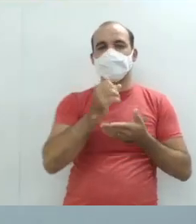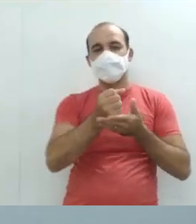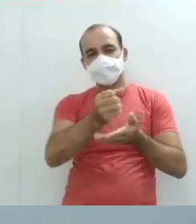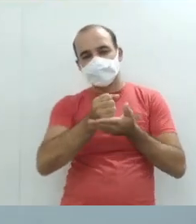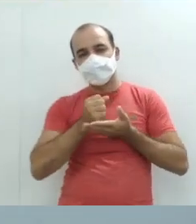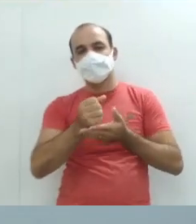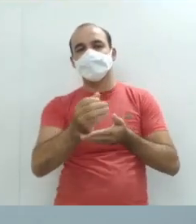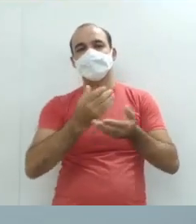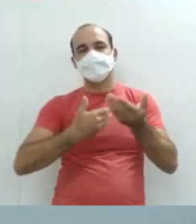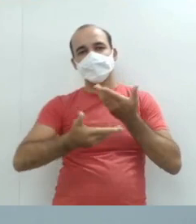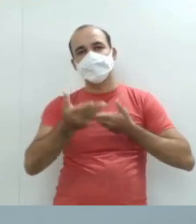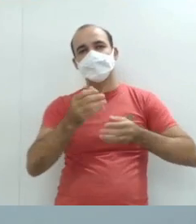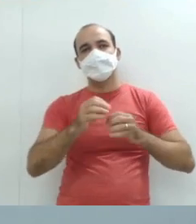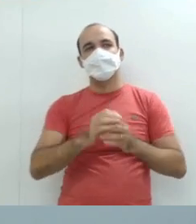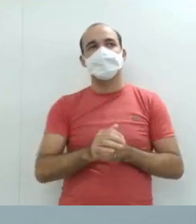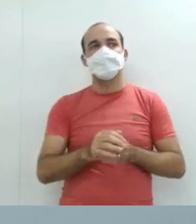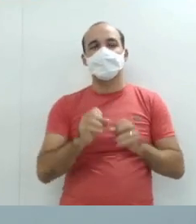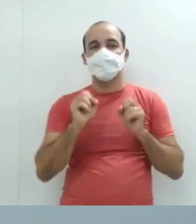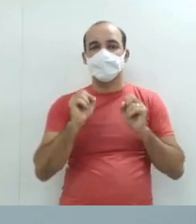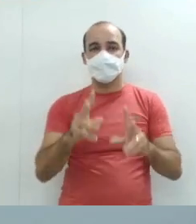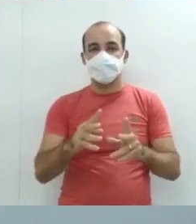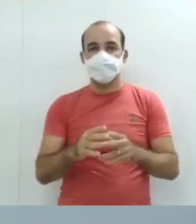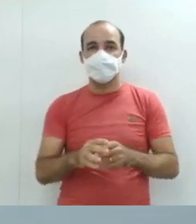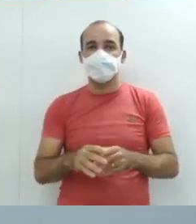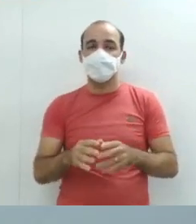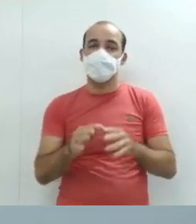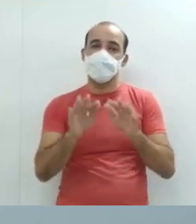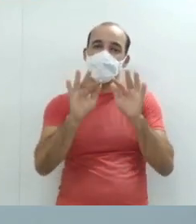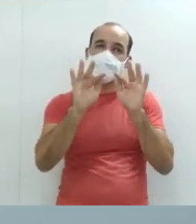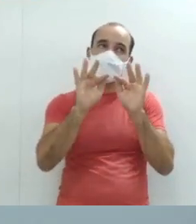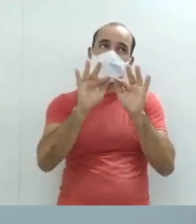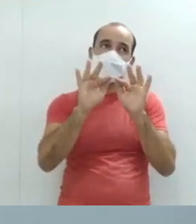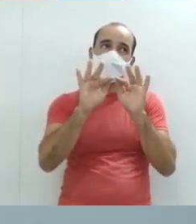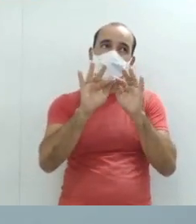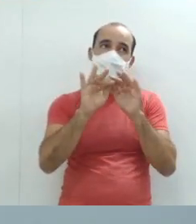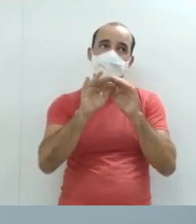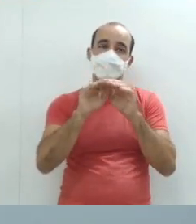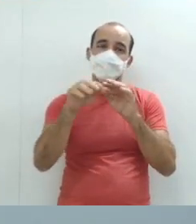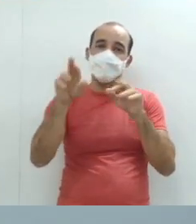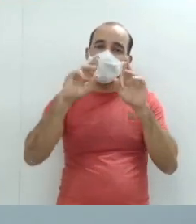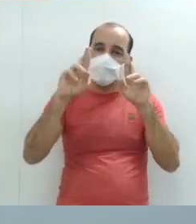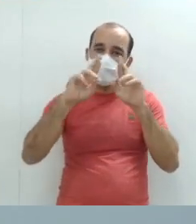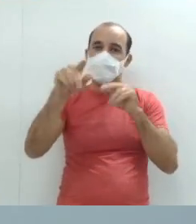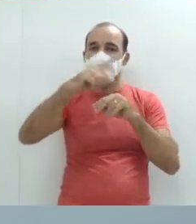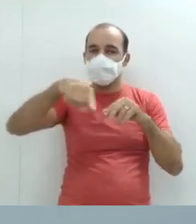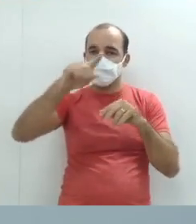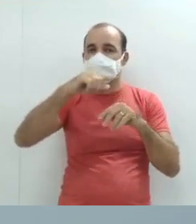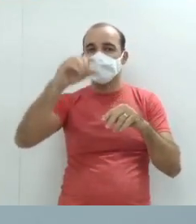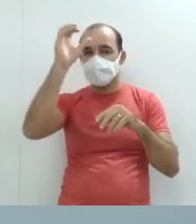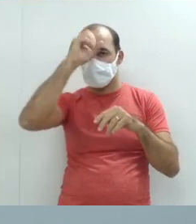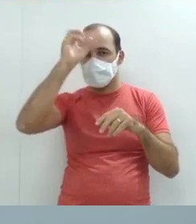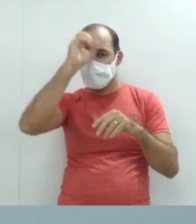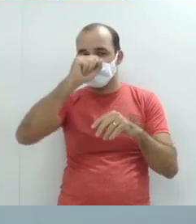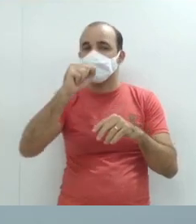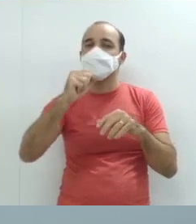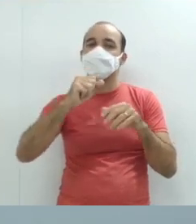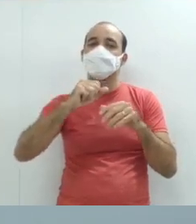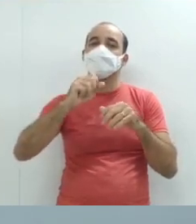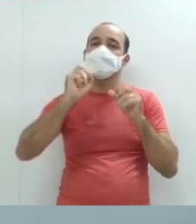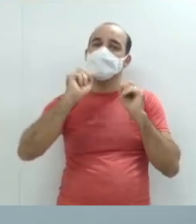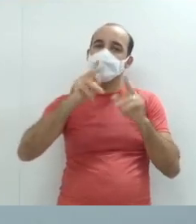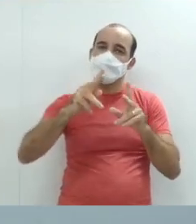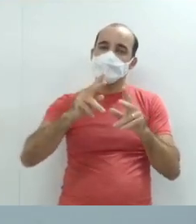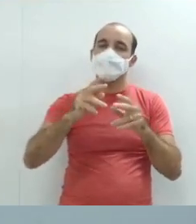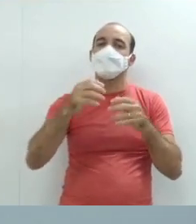redor, ok? Muito bem, eu espero que você tenha captado essa ideia de